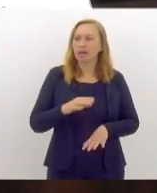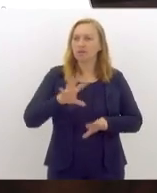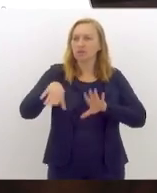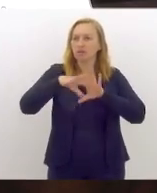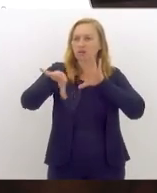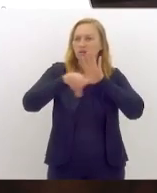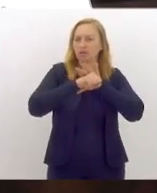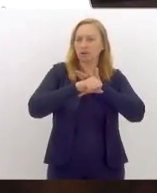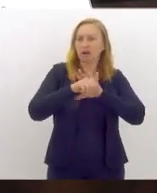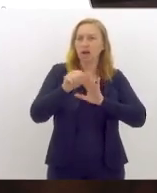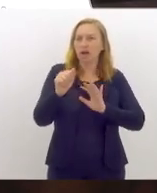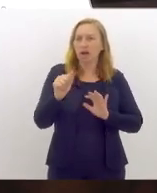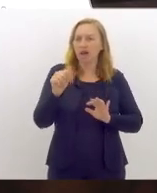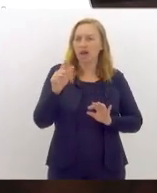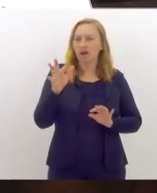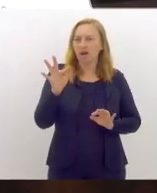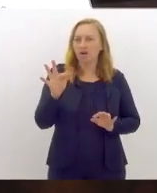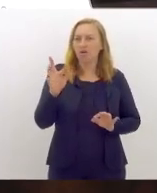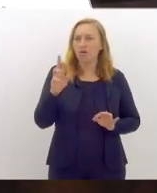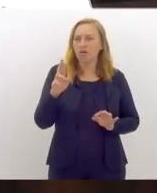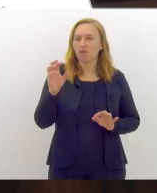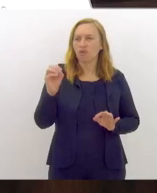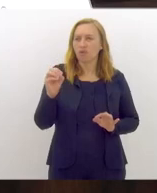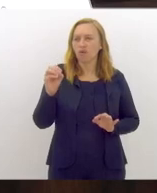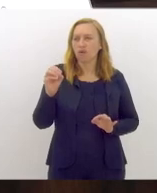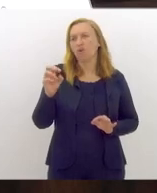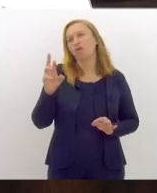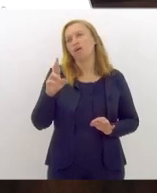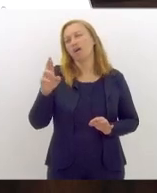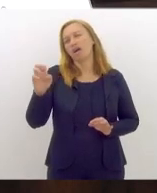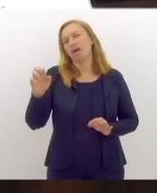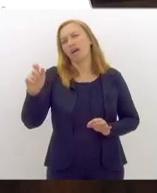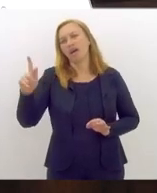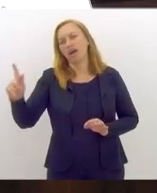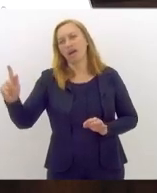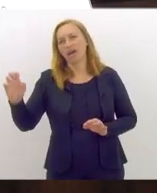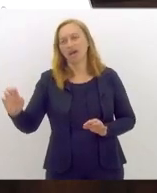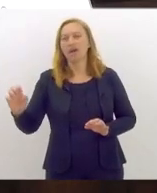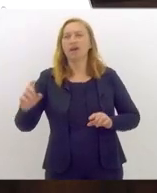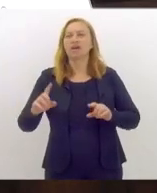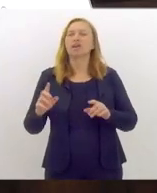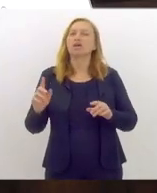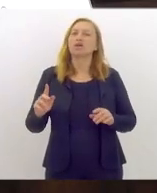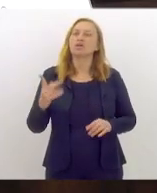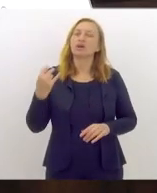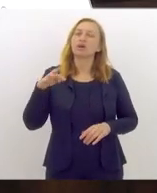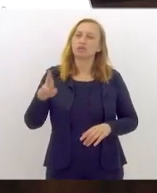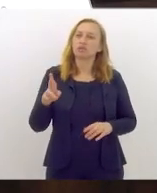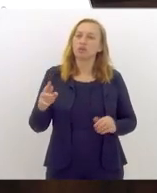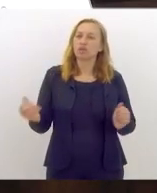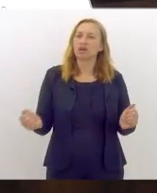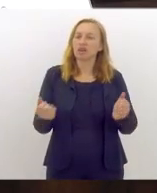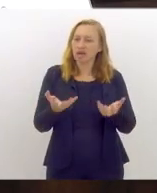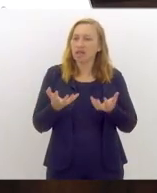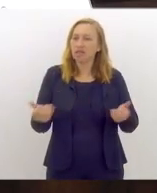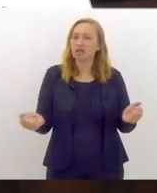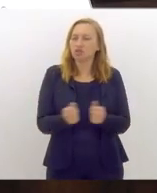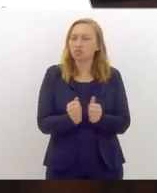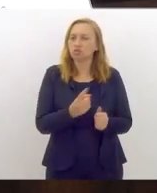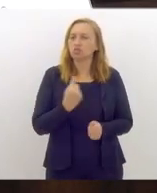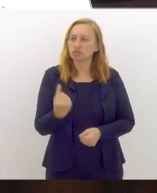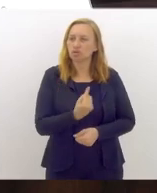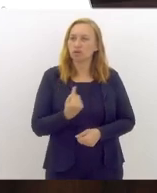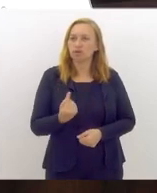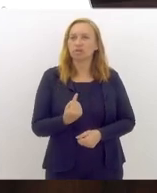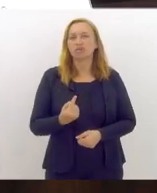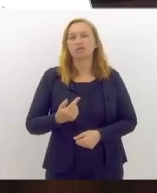e é outra no final é tudo a mesma coisa e o Heitor quis ficar do nosso lado então isso já foi uma primeira impressão que eu tive do Heitor naquela